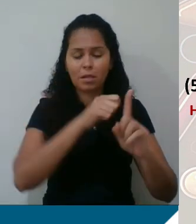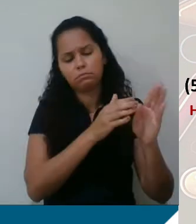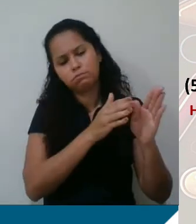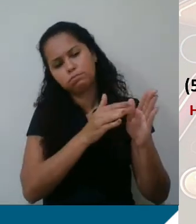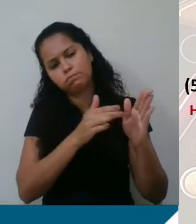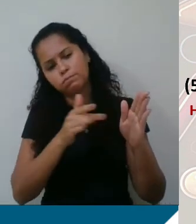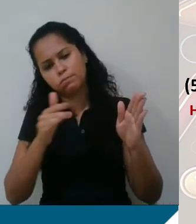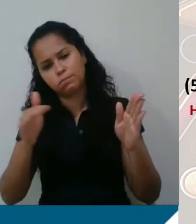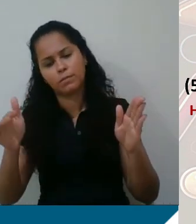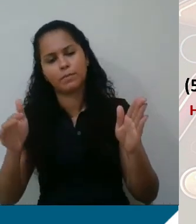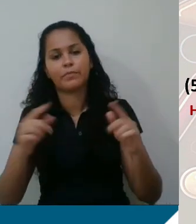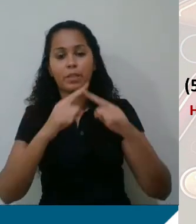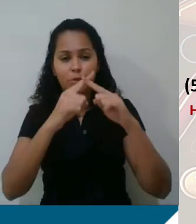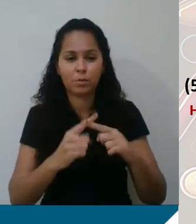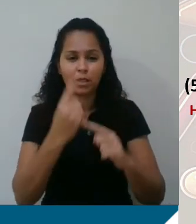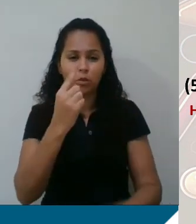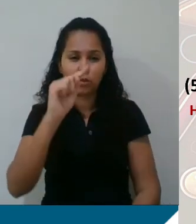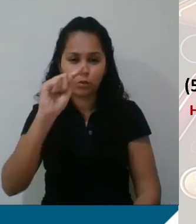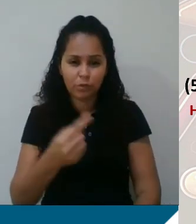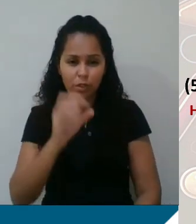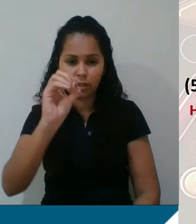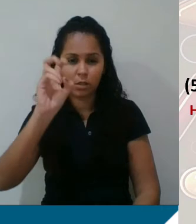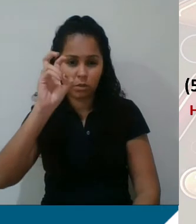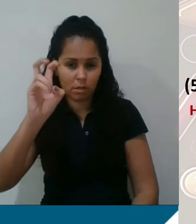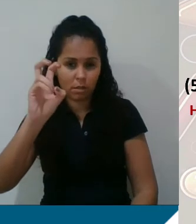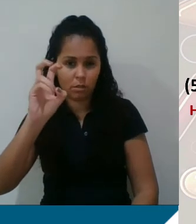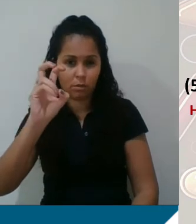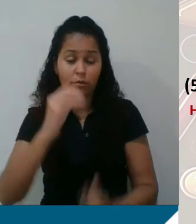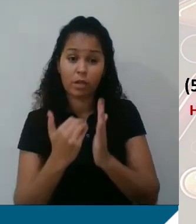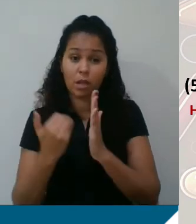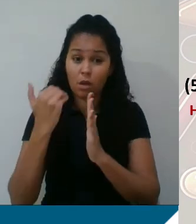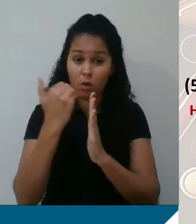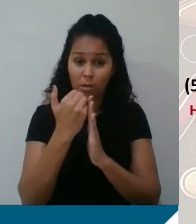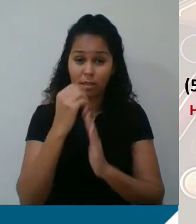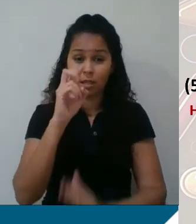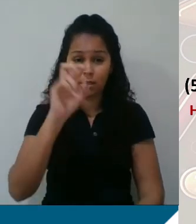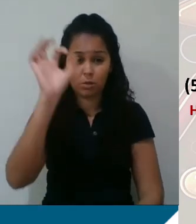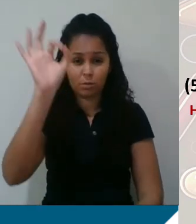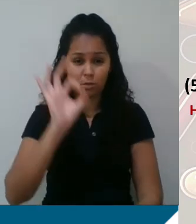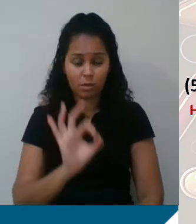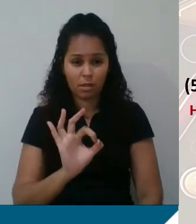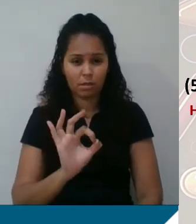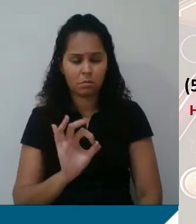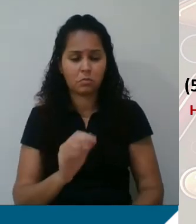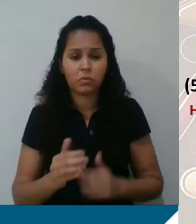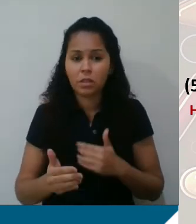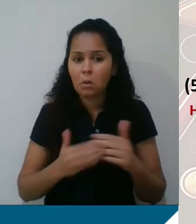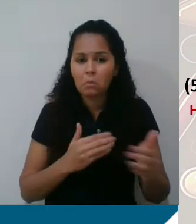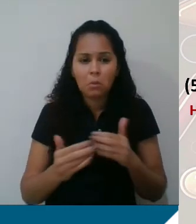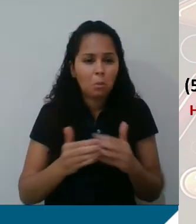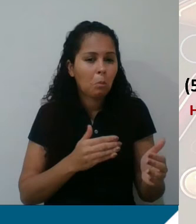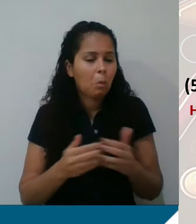vai ser multiplicado por 1,05. Nós já vimos na tela anterior. 1,05, ele vai aumentar em 5%. Não